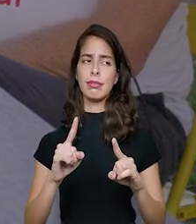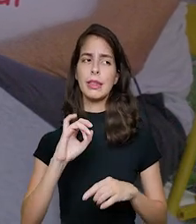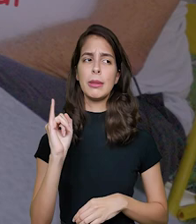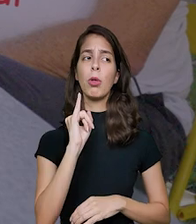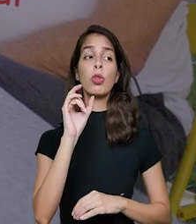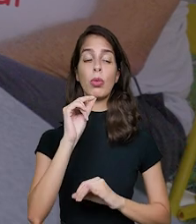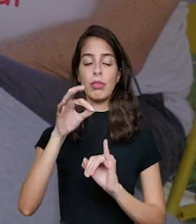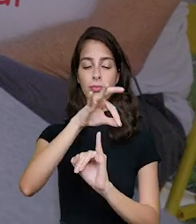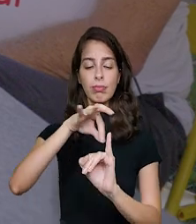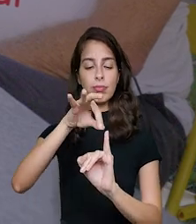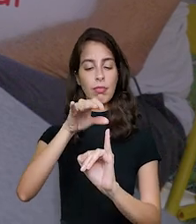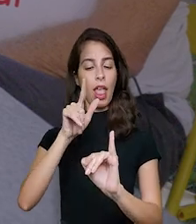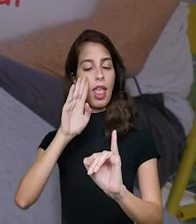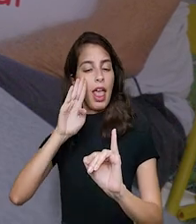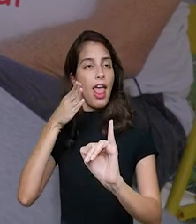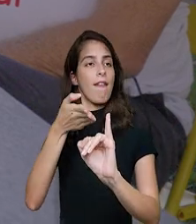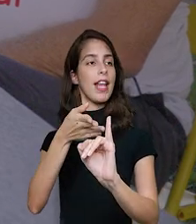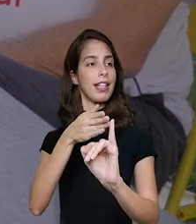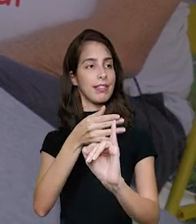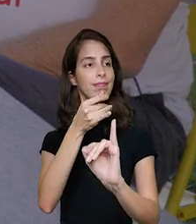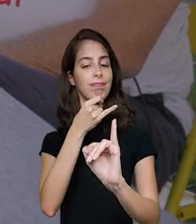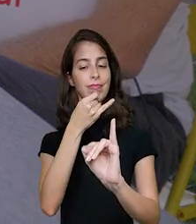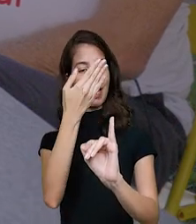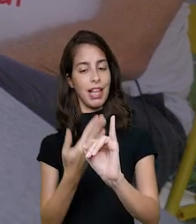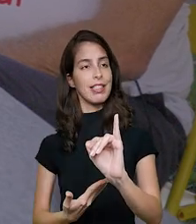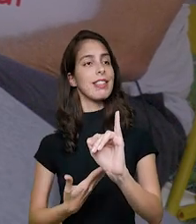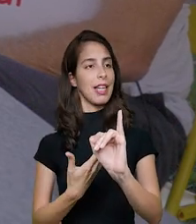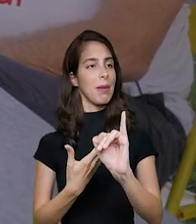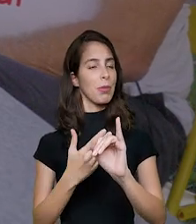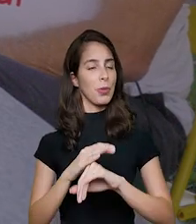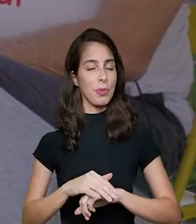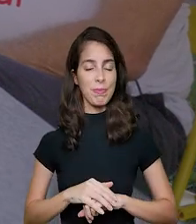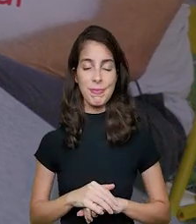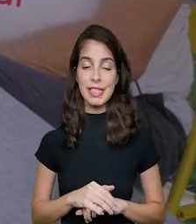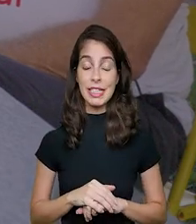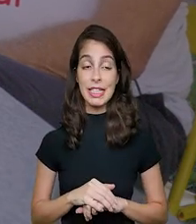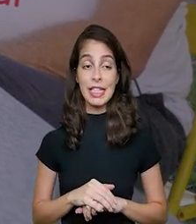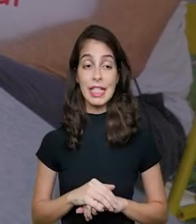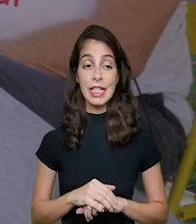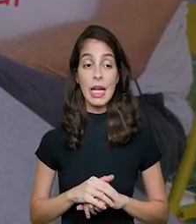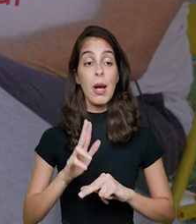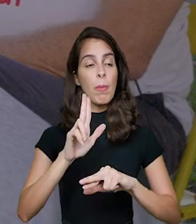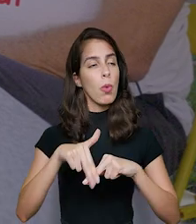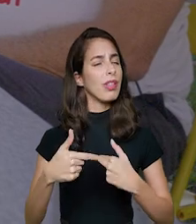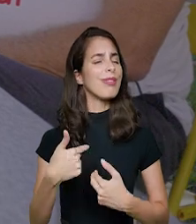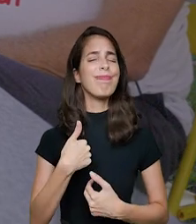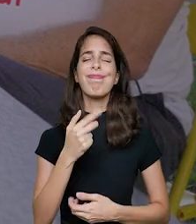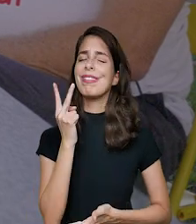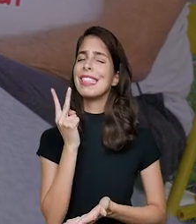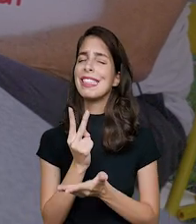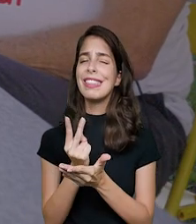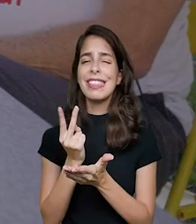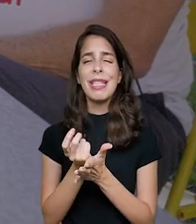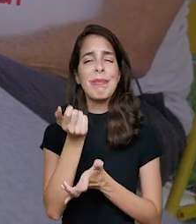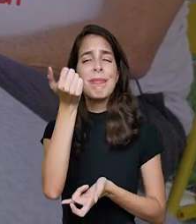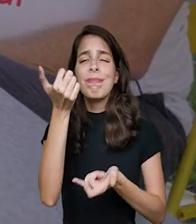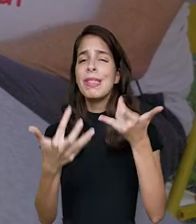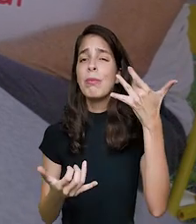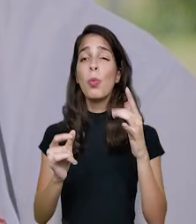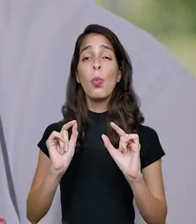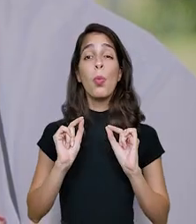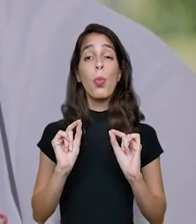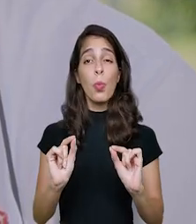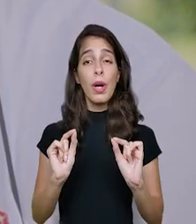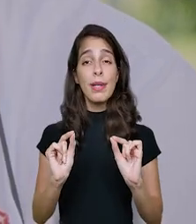né então a gente assim por isso que eu digo que a gente eh precisa ter né ambiente